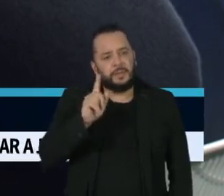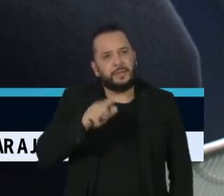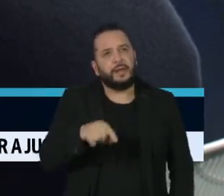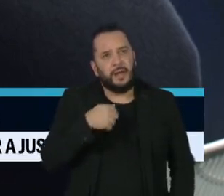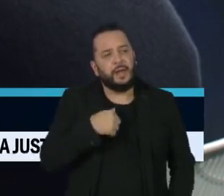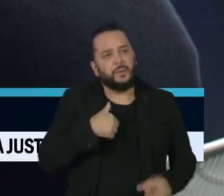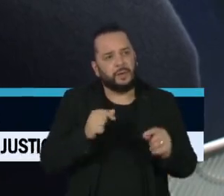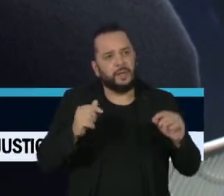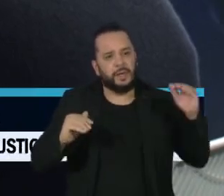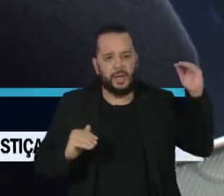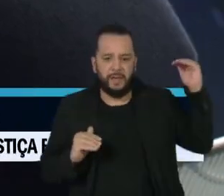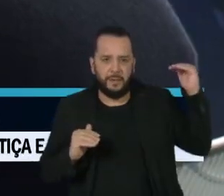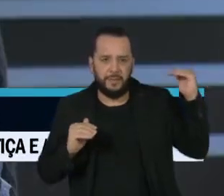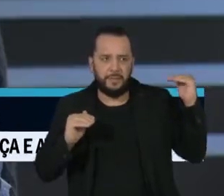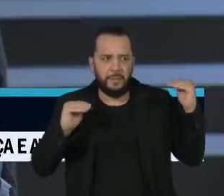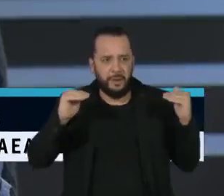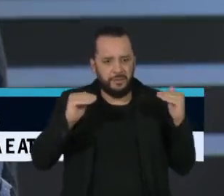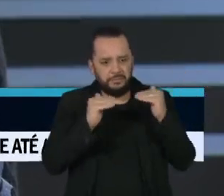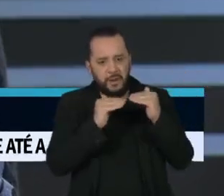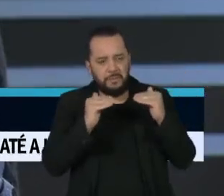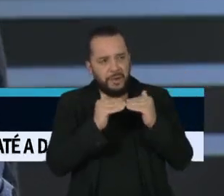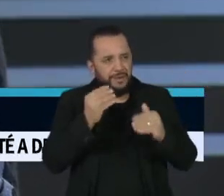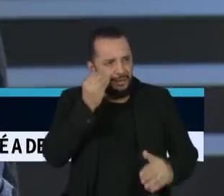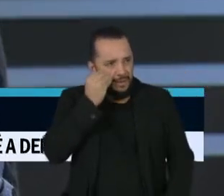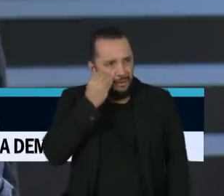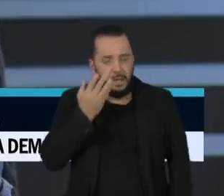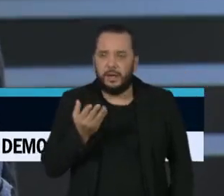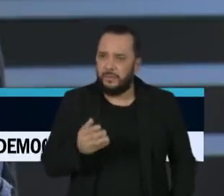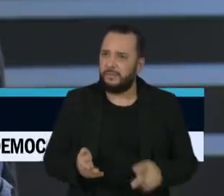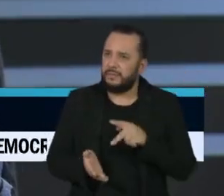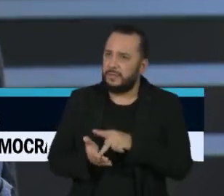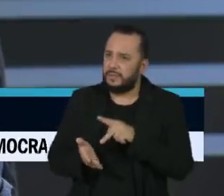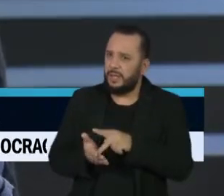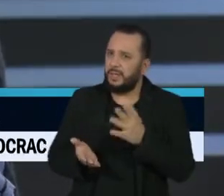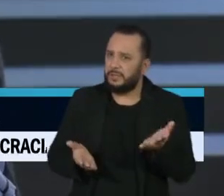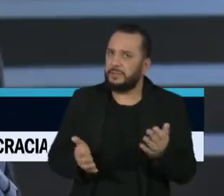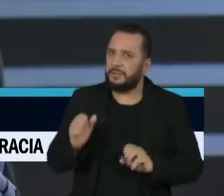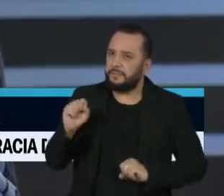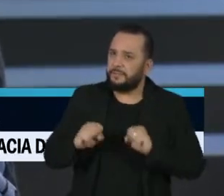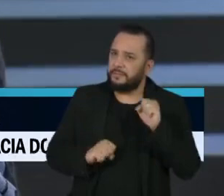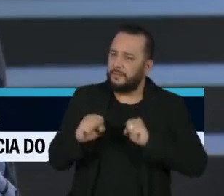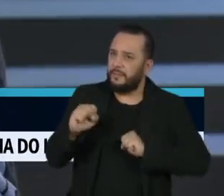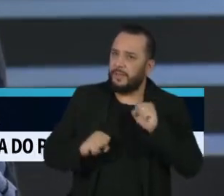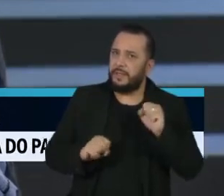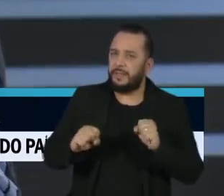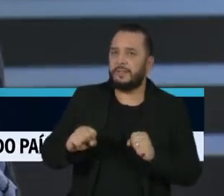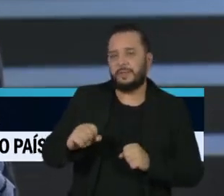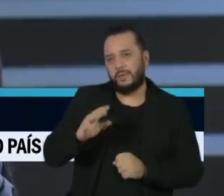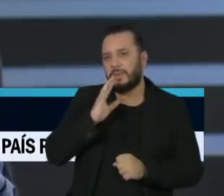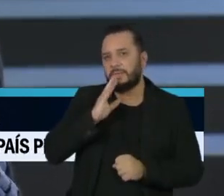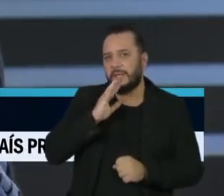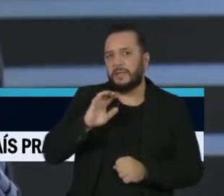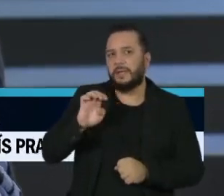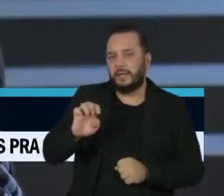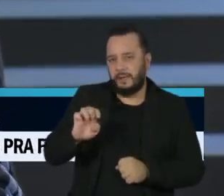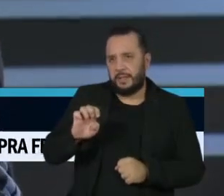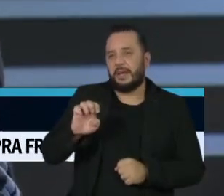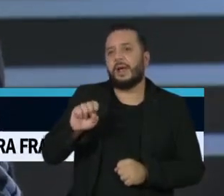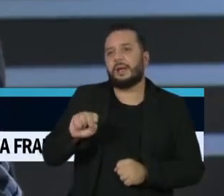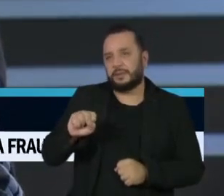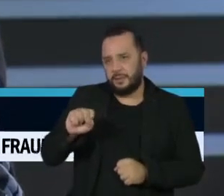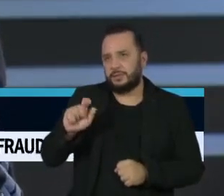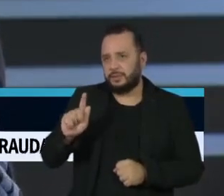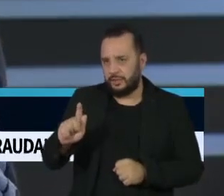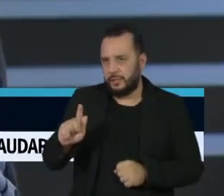superação da desigualdade. Sem dúvida, sem dúvida. Se as empresas se olhassem claramente o que é ESG, na questão de governança social e